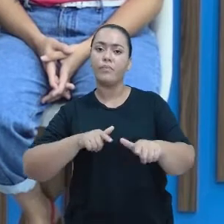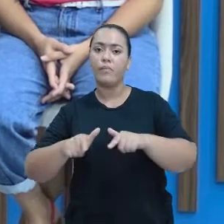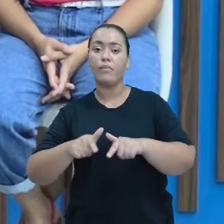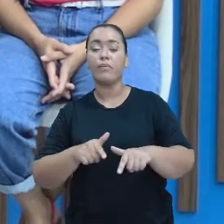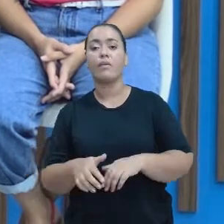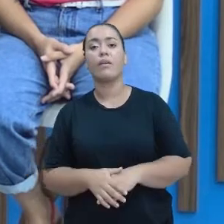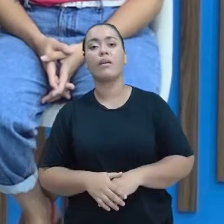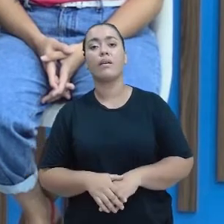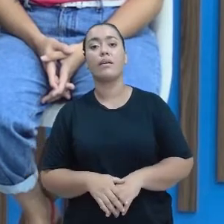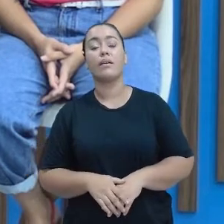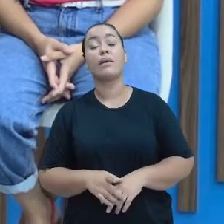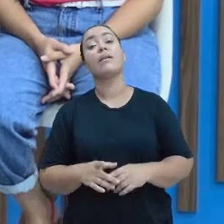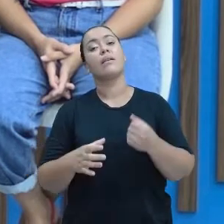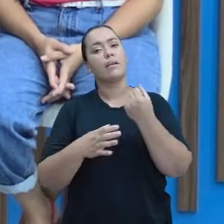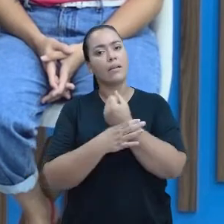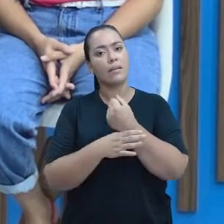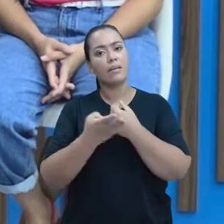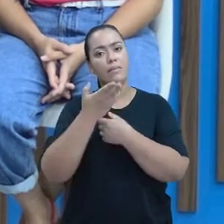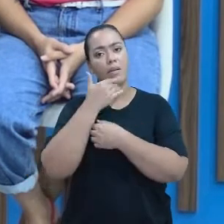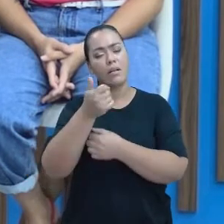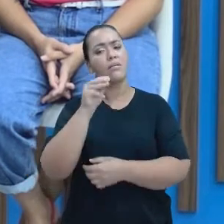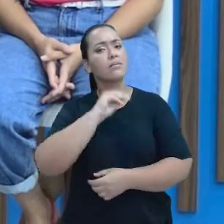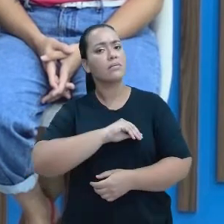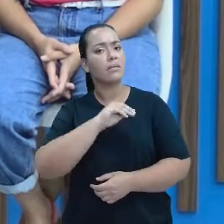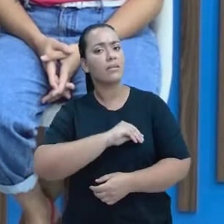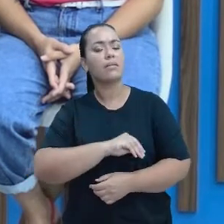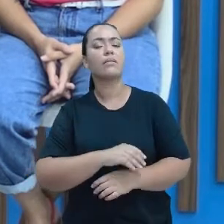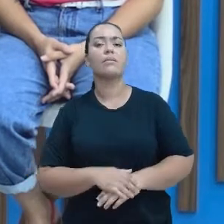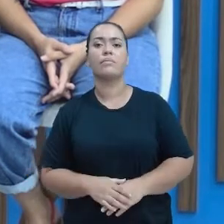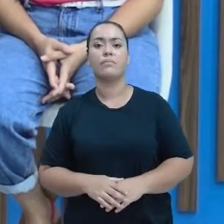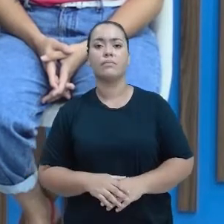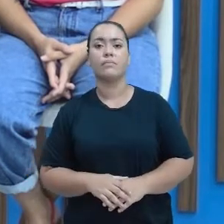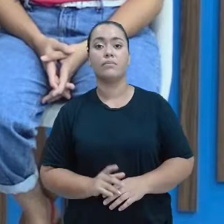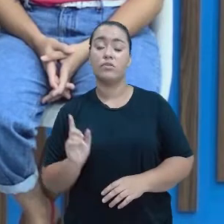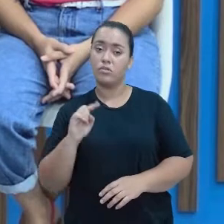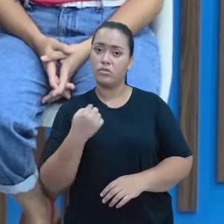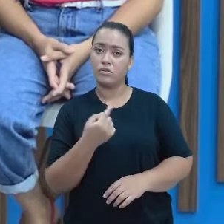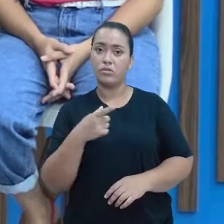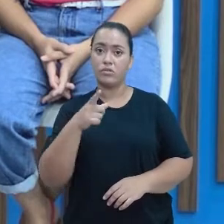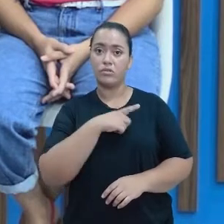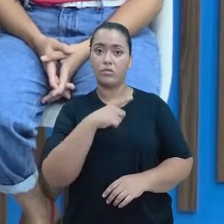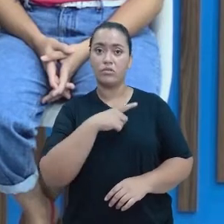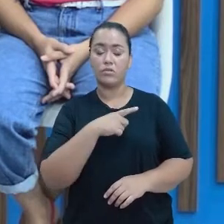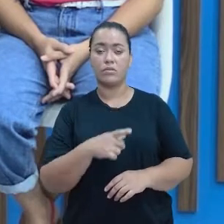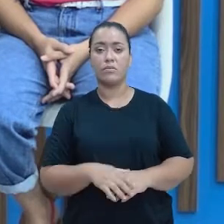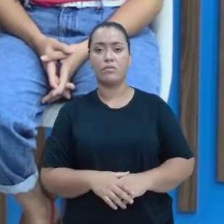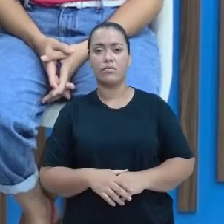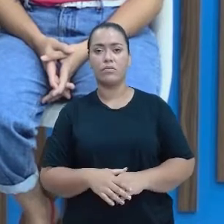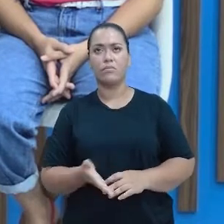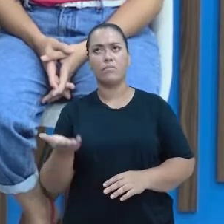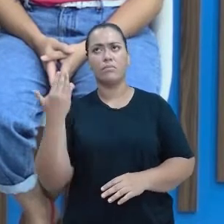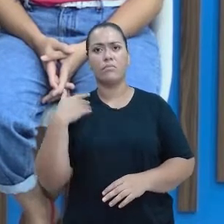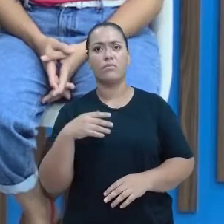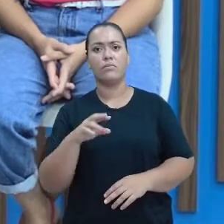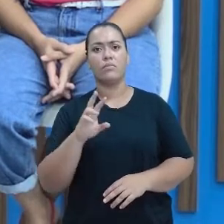que garanta uma melhor remuneração. Nós tivemos, em